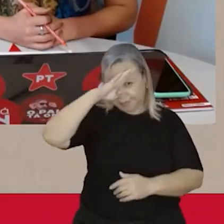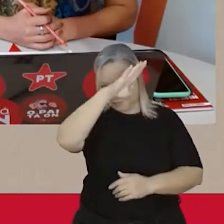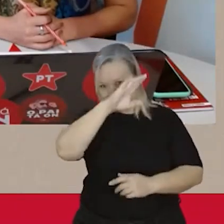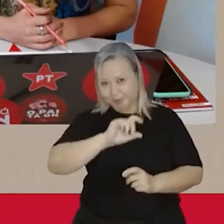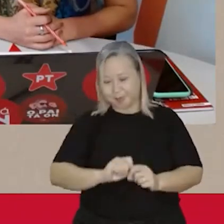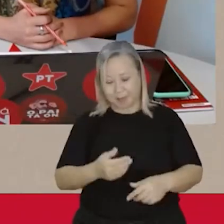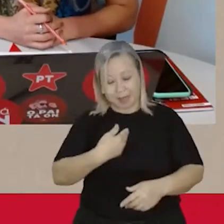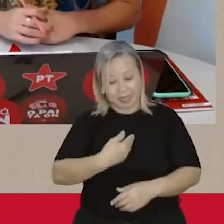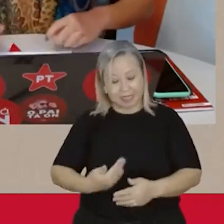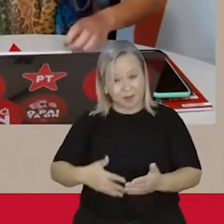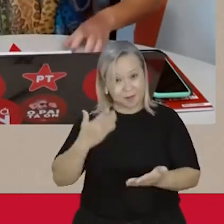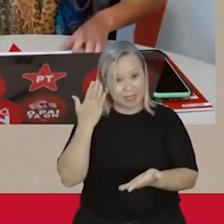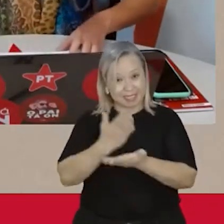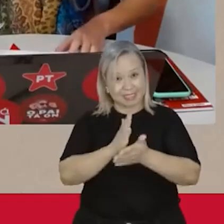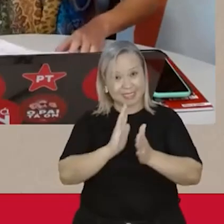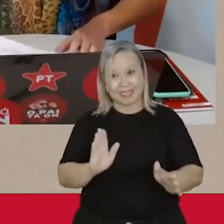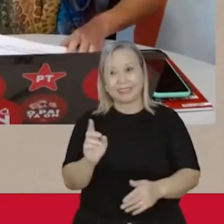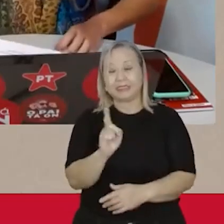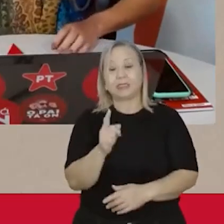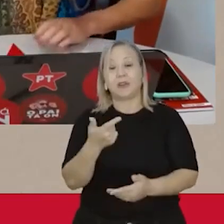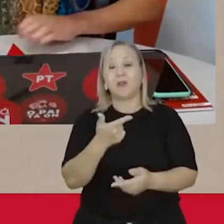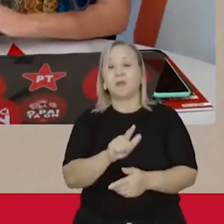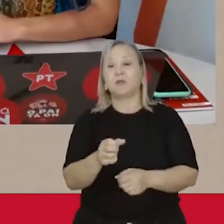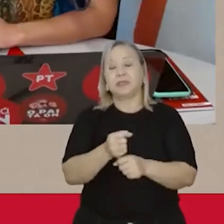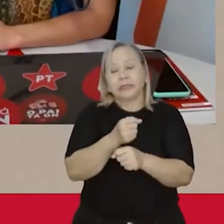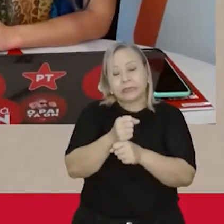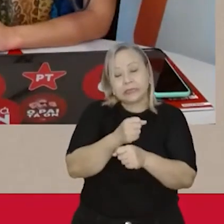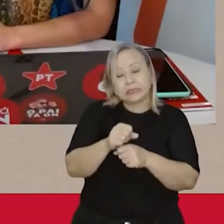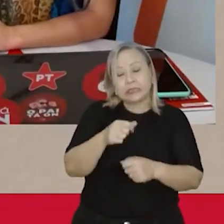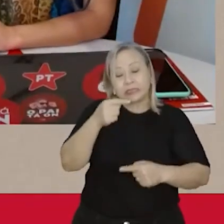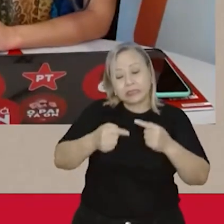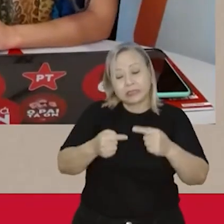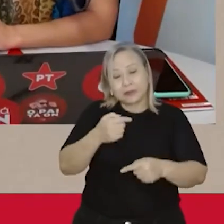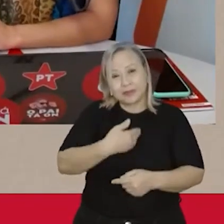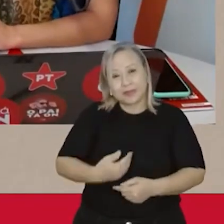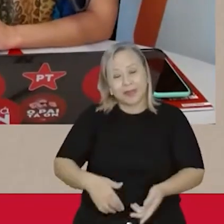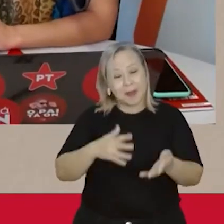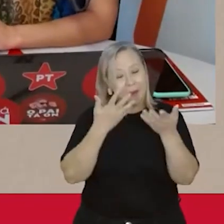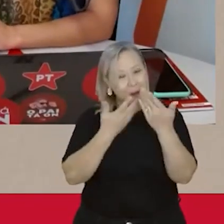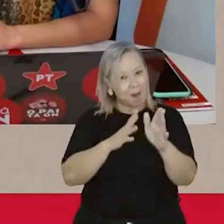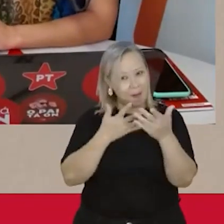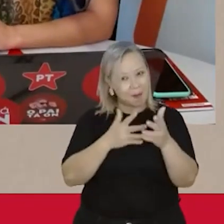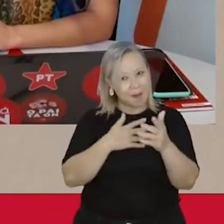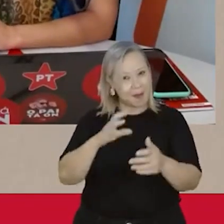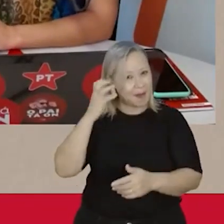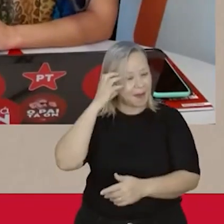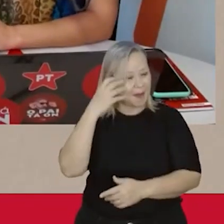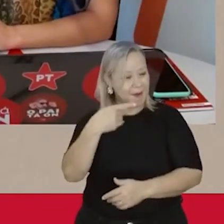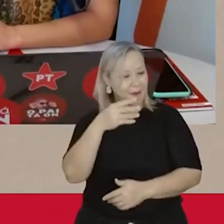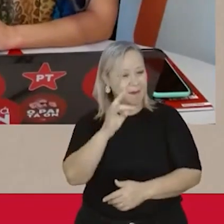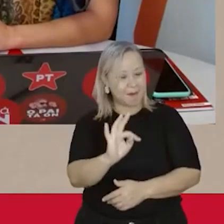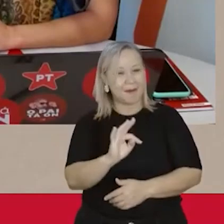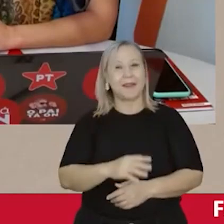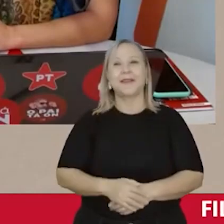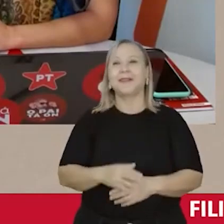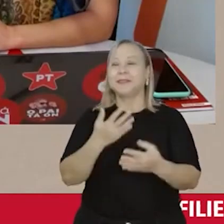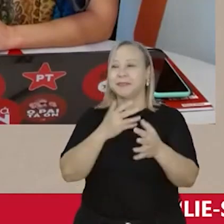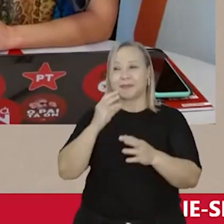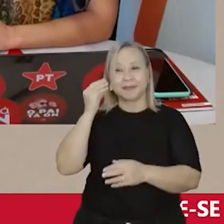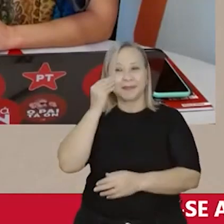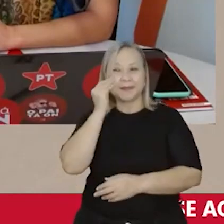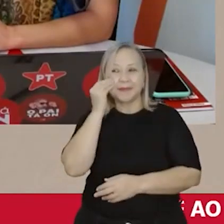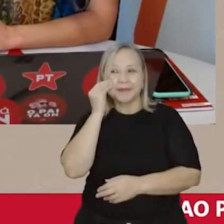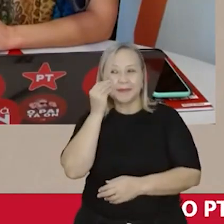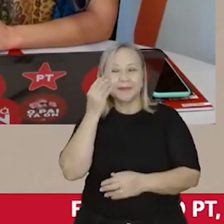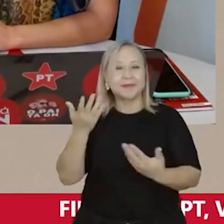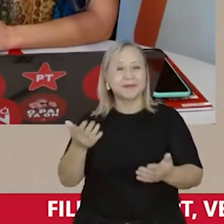acabe, senão nós não conseguimos reconstruir as políticas públicas. Parabéns aí, Rádio PT, parabéns, Amanda, e